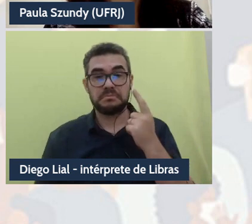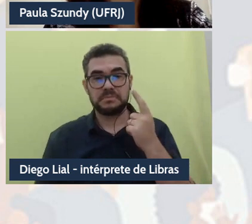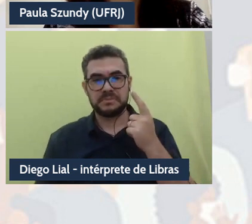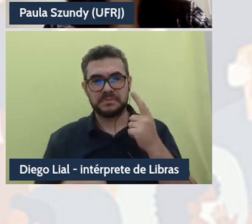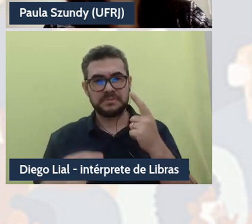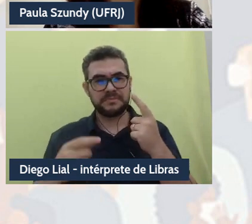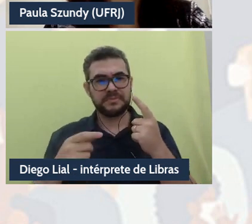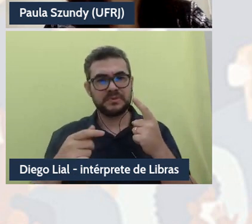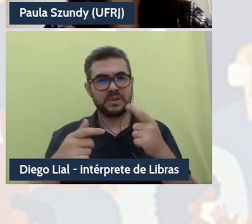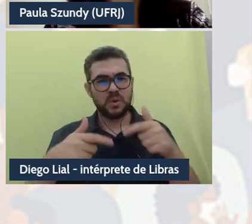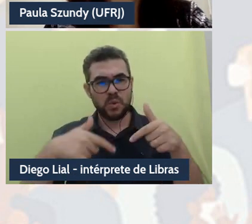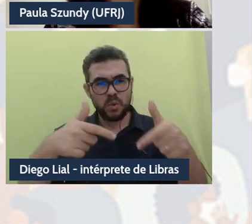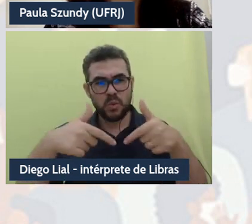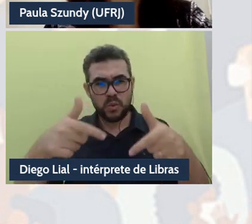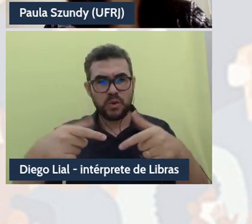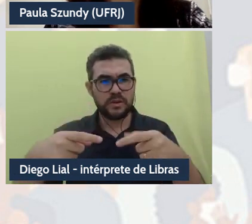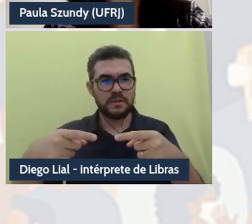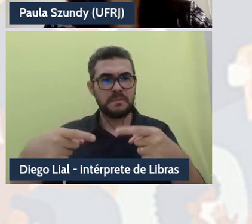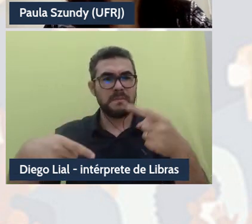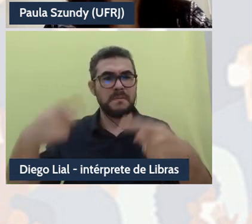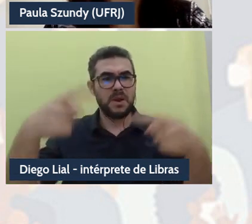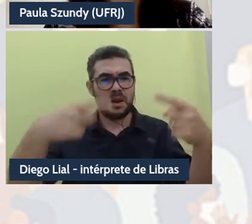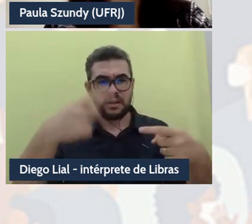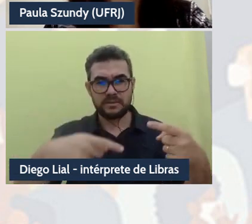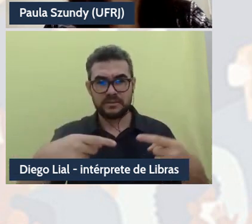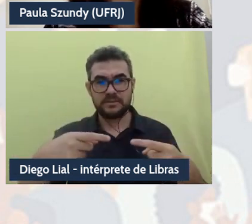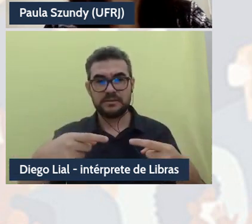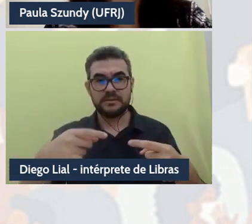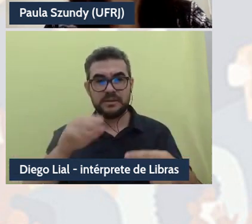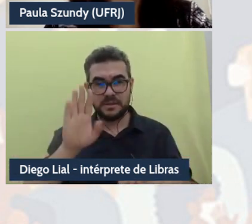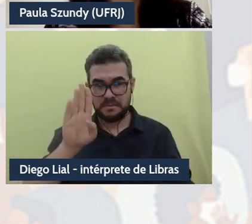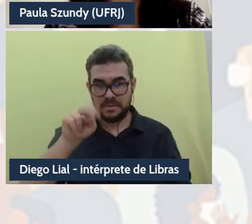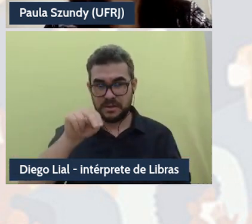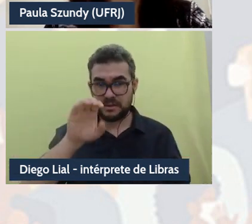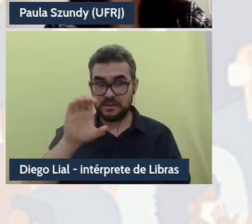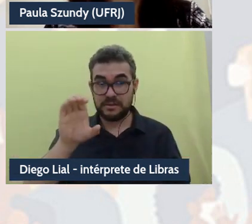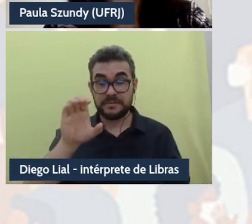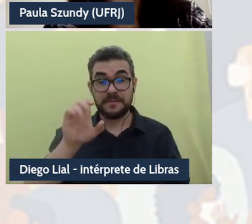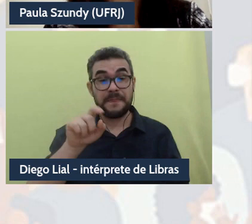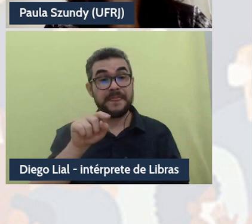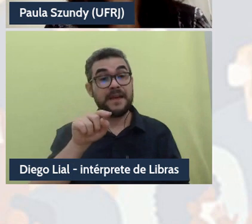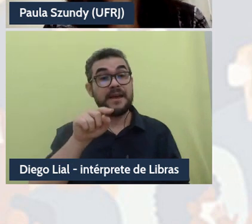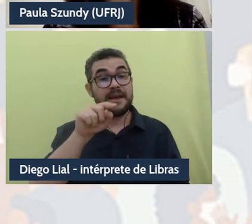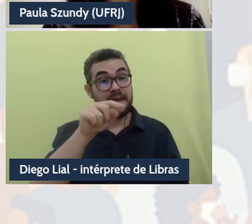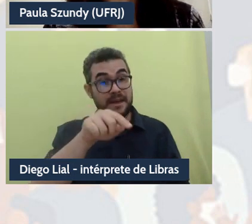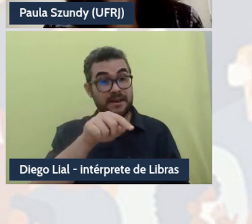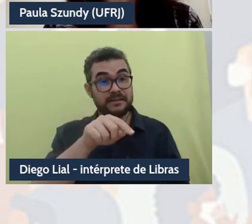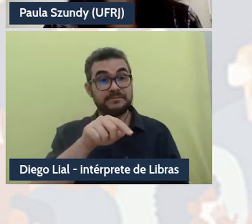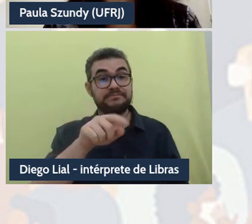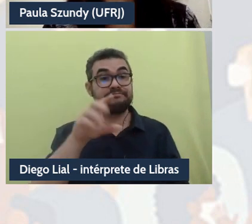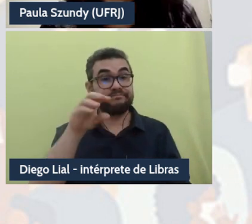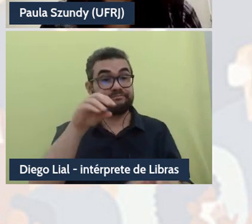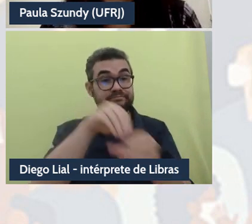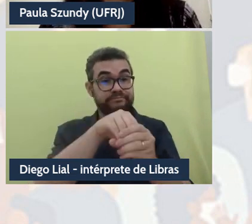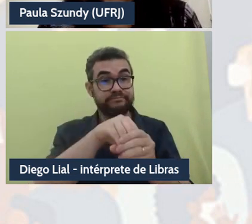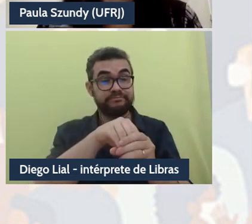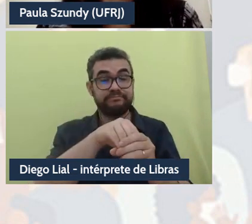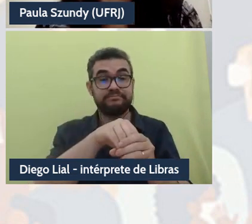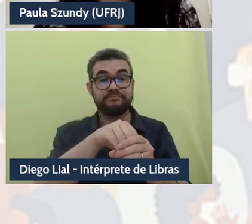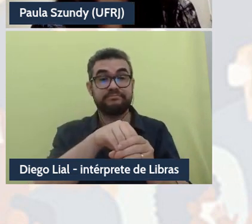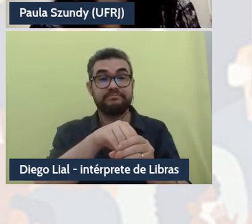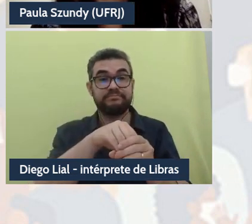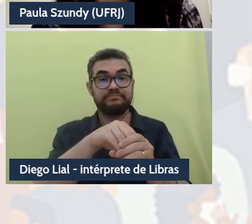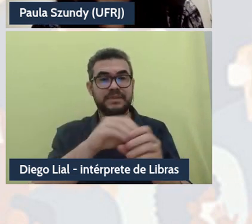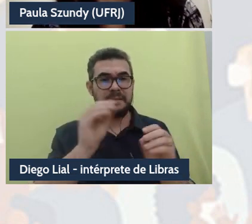sugerir, né, que a BNCC ela ecoa as muitas vozes dos atores, ecoa,